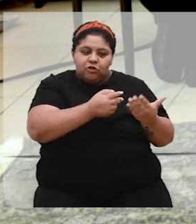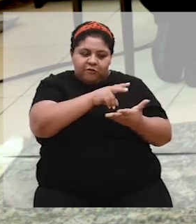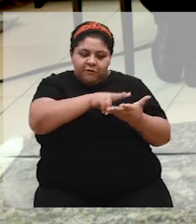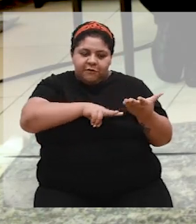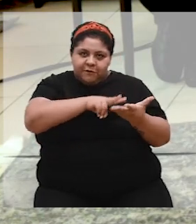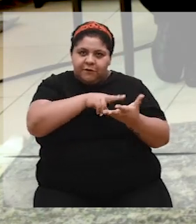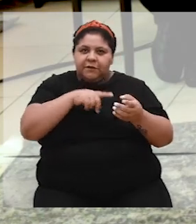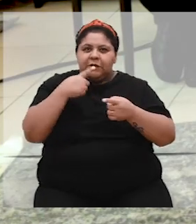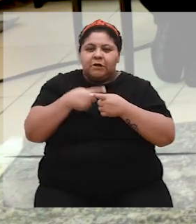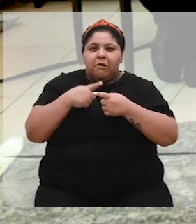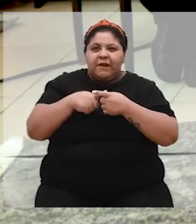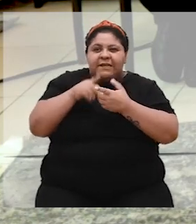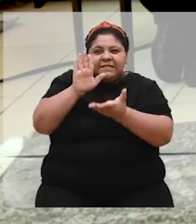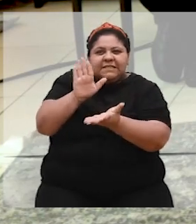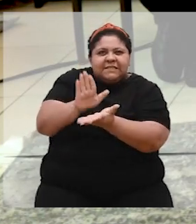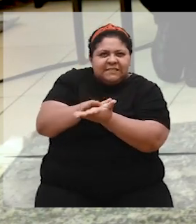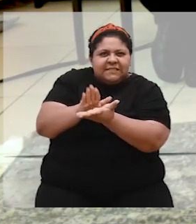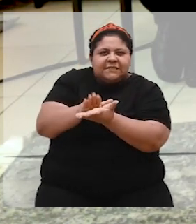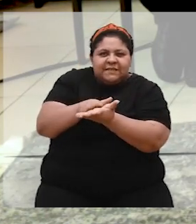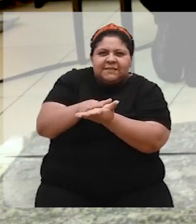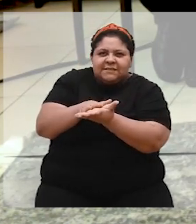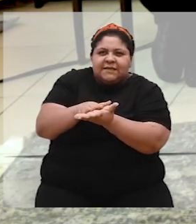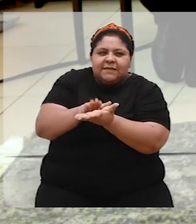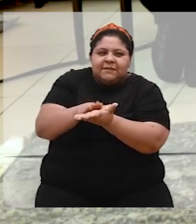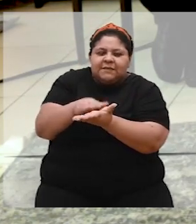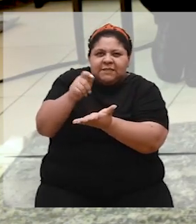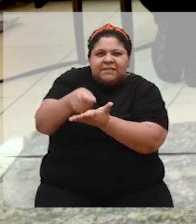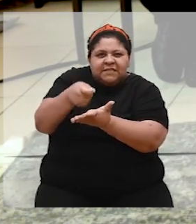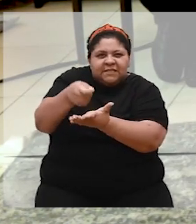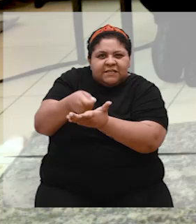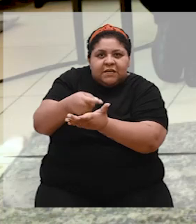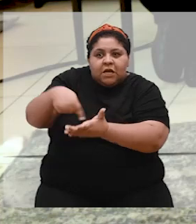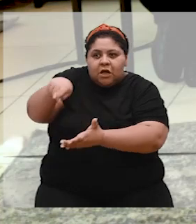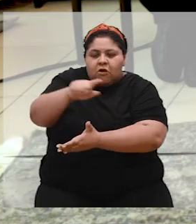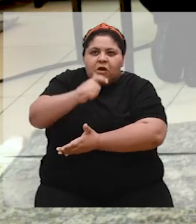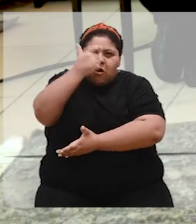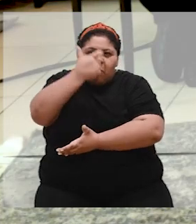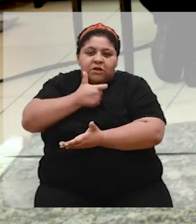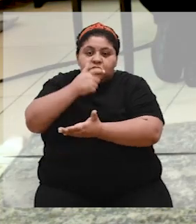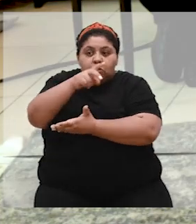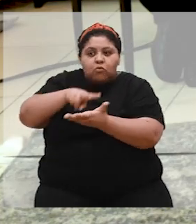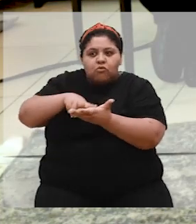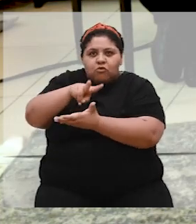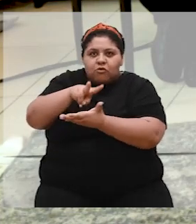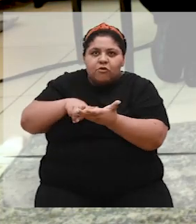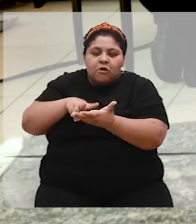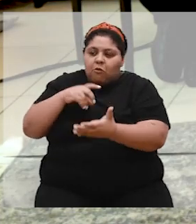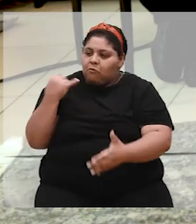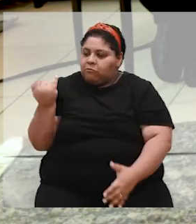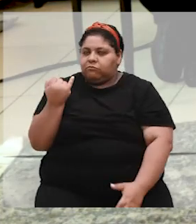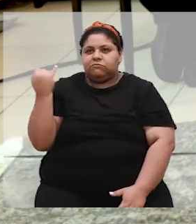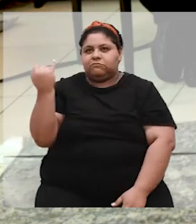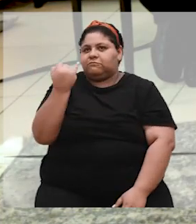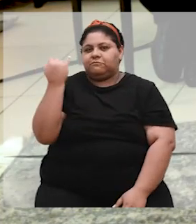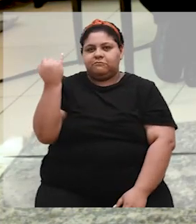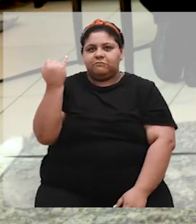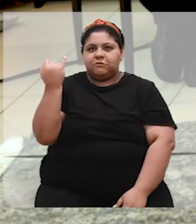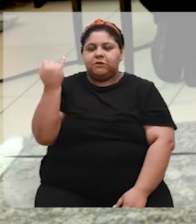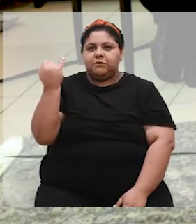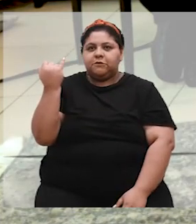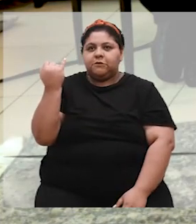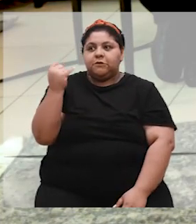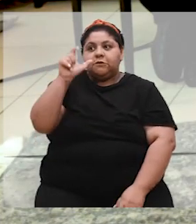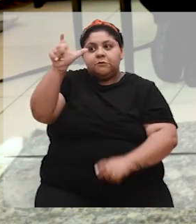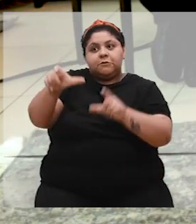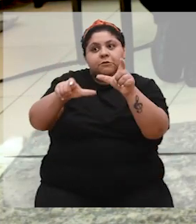né? Porque essa insistência é porque eu considero a leitura algo fundamental para que